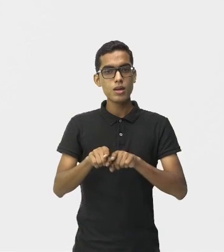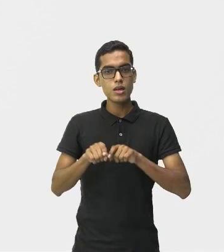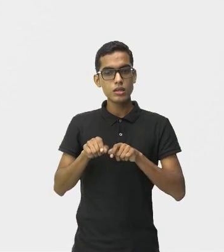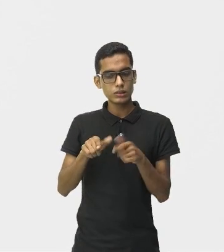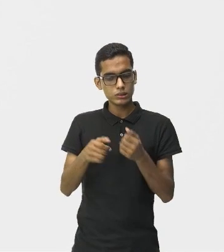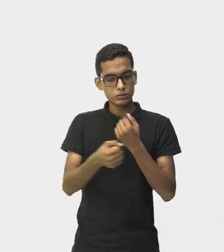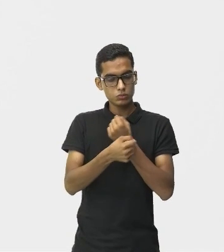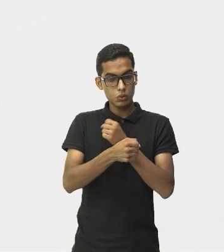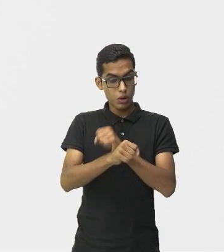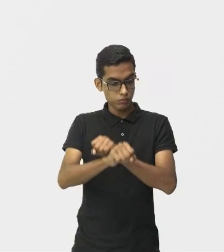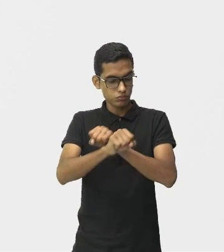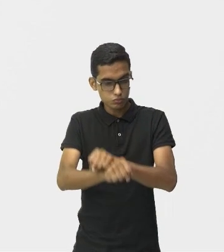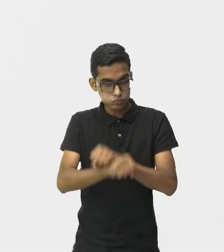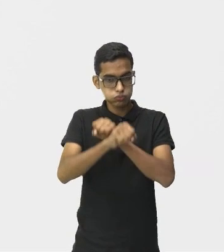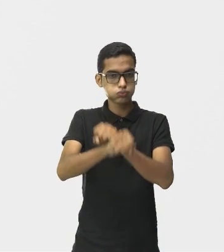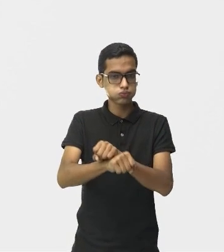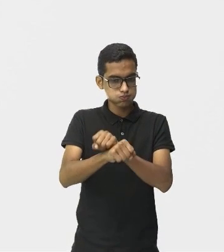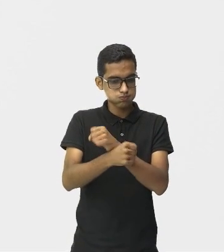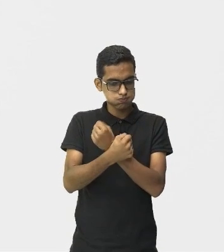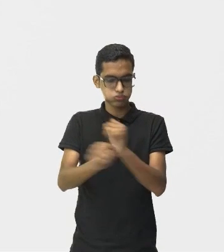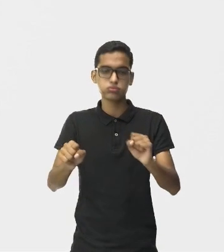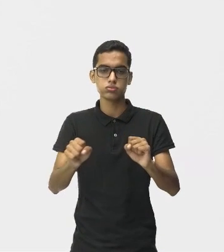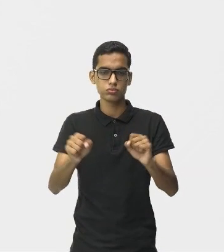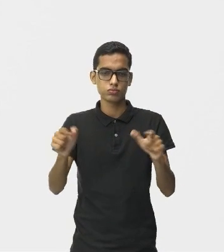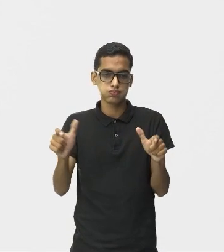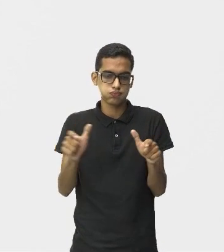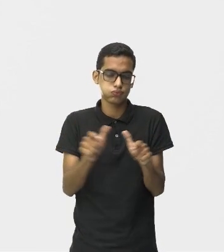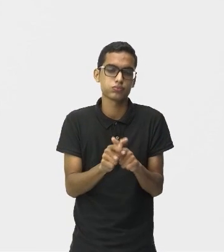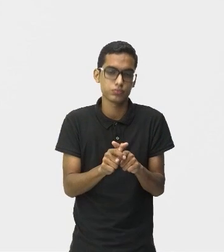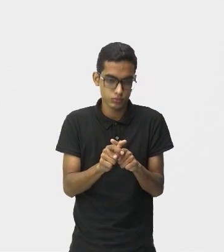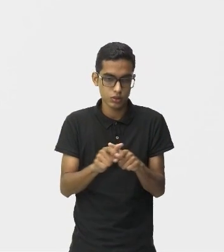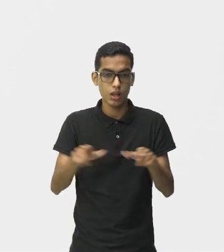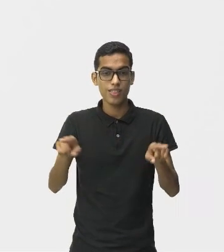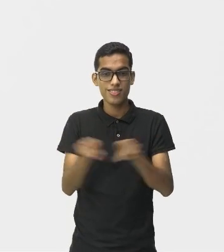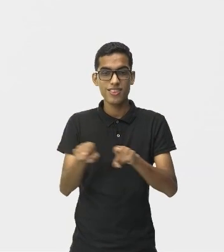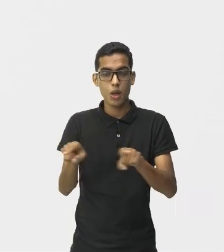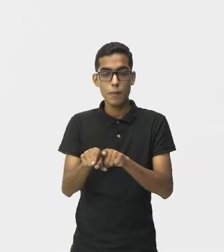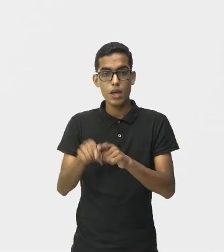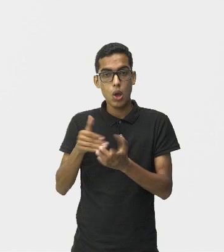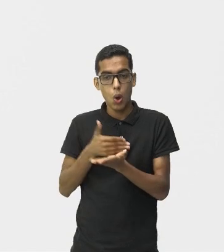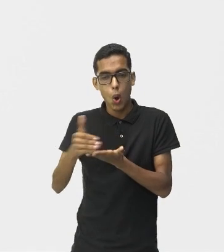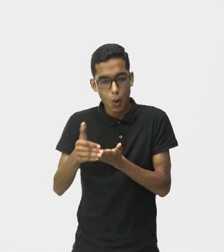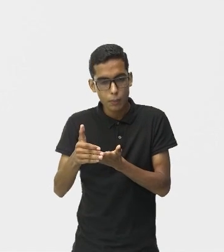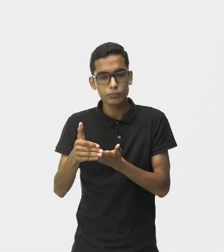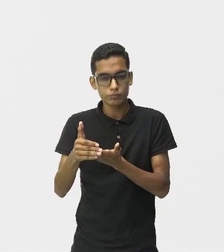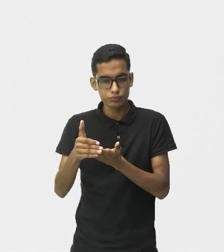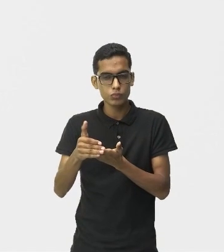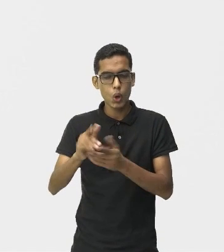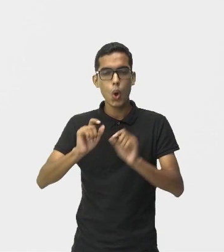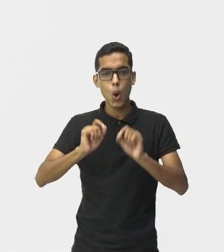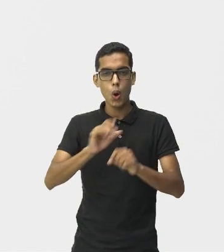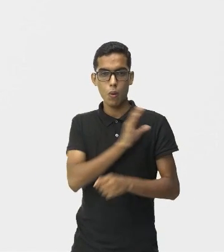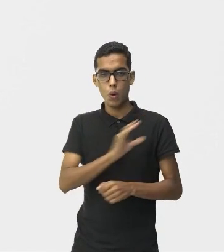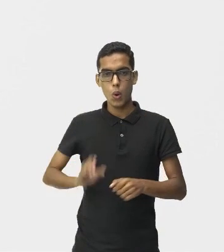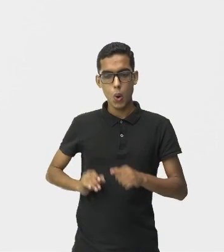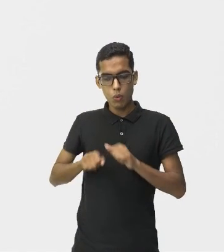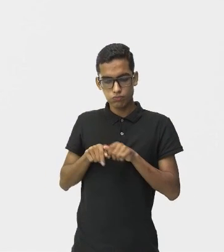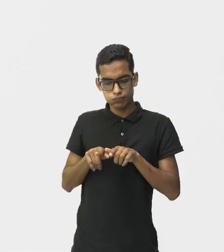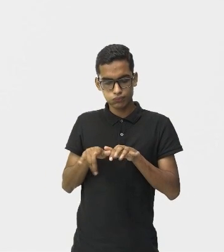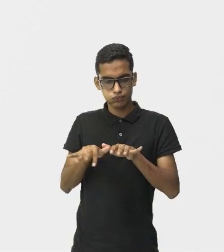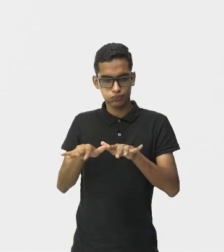uma relação considerável entre a disseminação das práticas cristãs. A resposta é